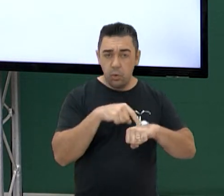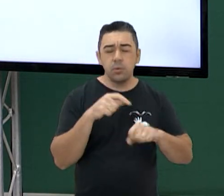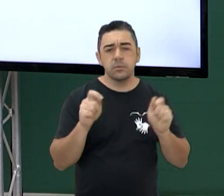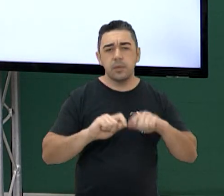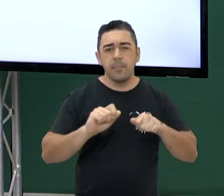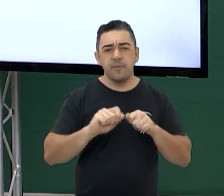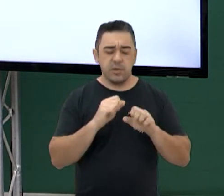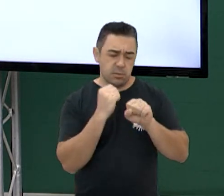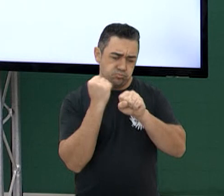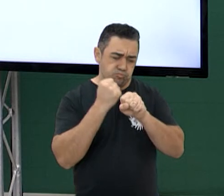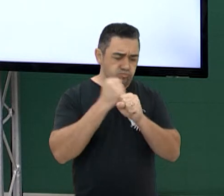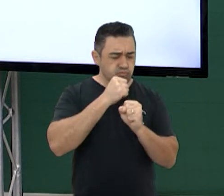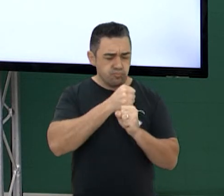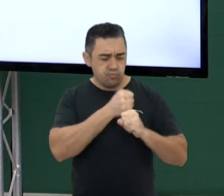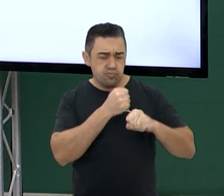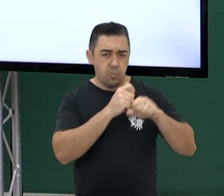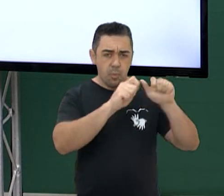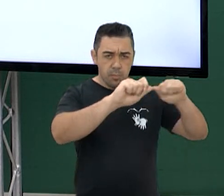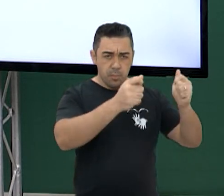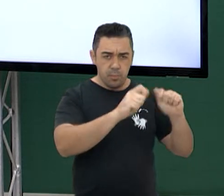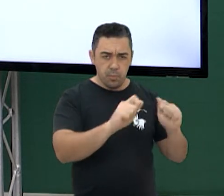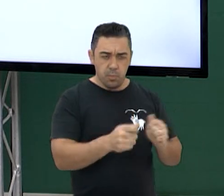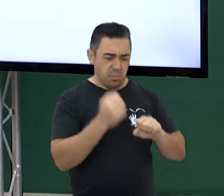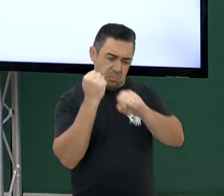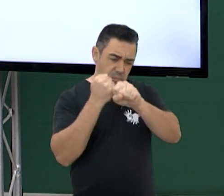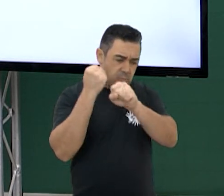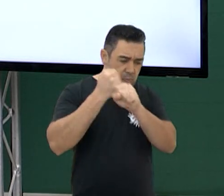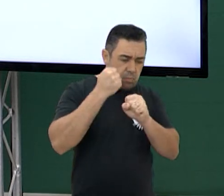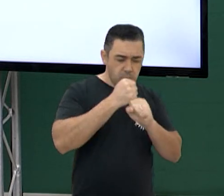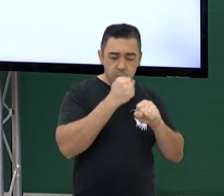Para esculpir, ela é mais fácil, mas ela tem a